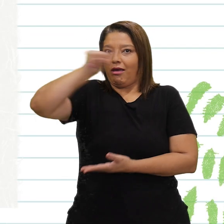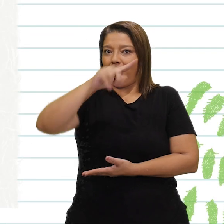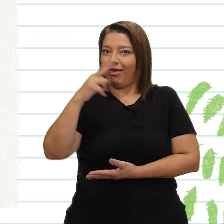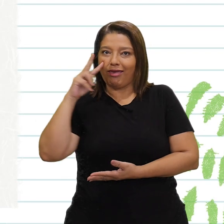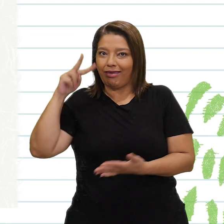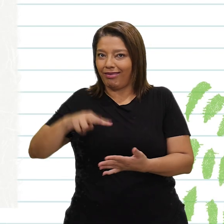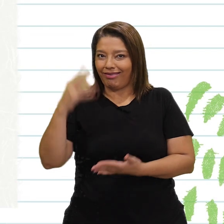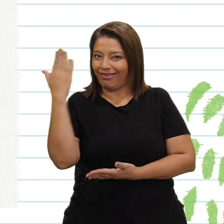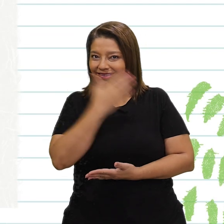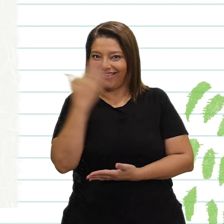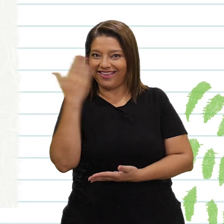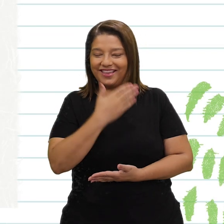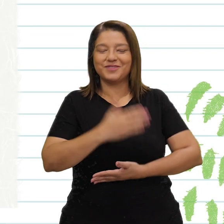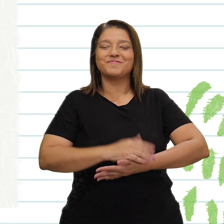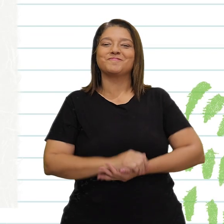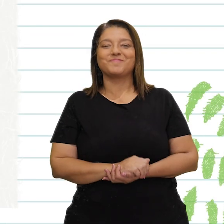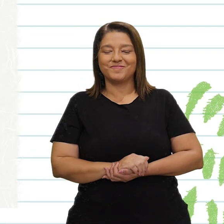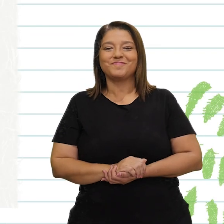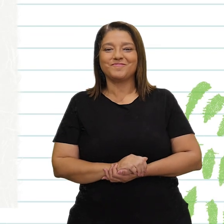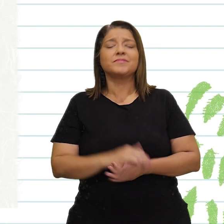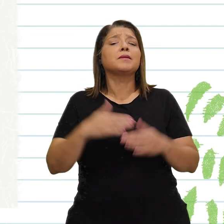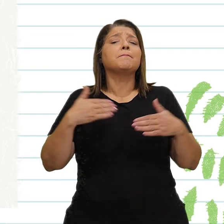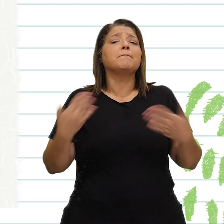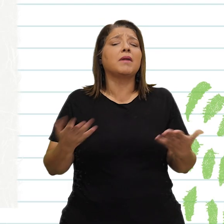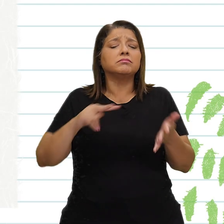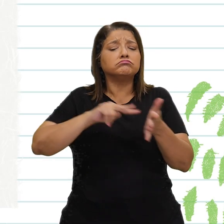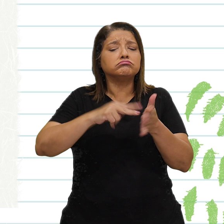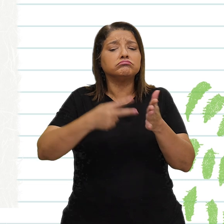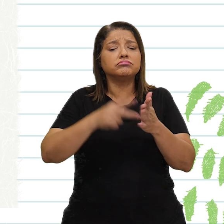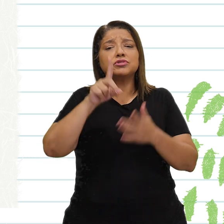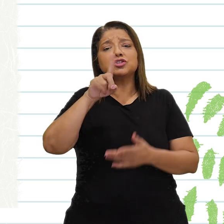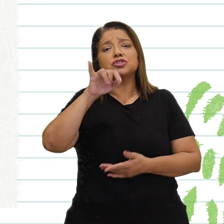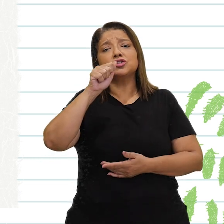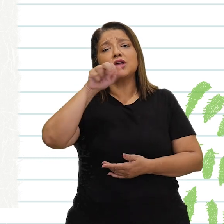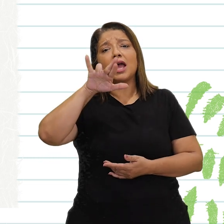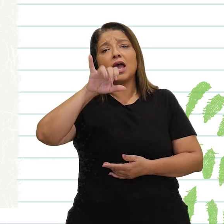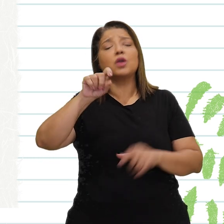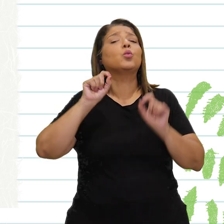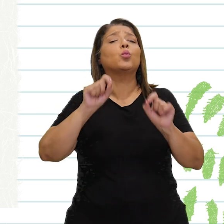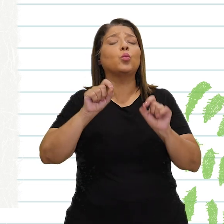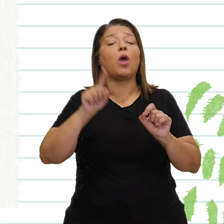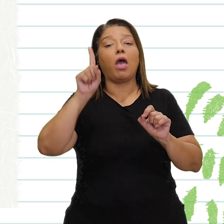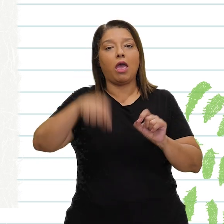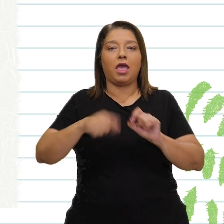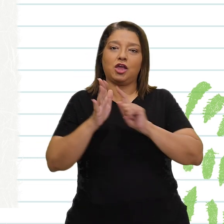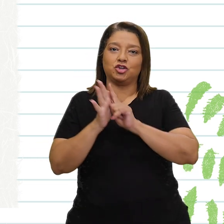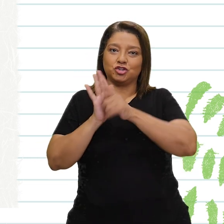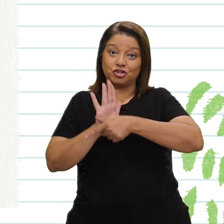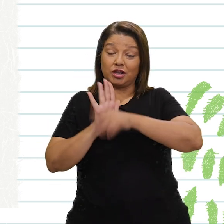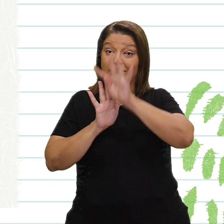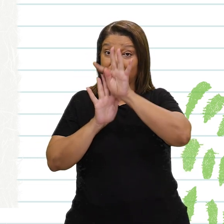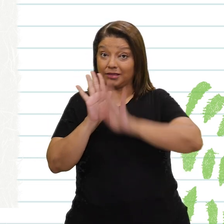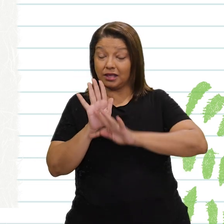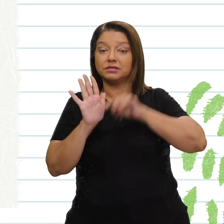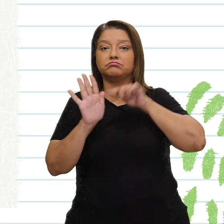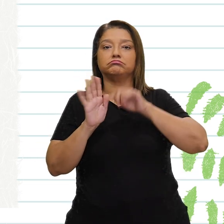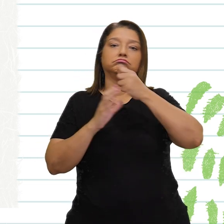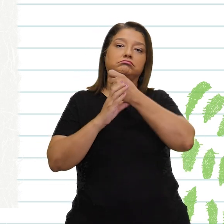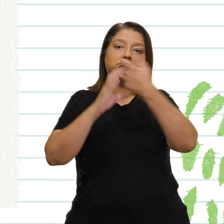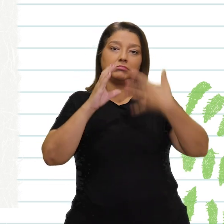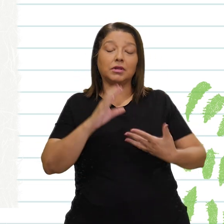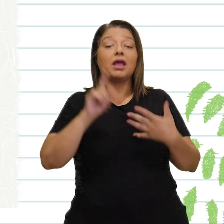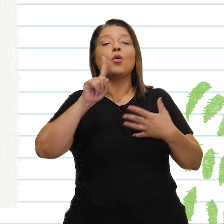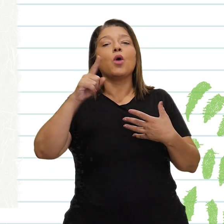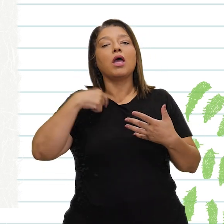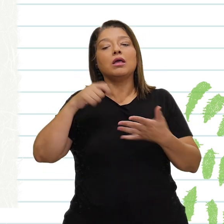Afinal de contas, o que é um diário? O diário é um gênero textual caracterizado pelo registro